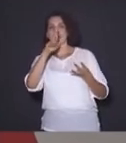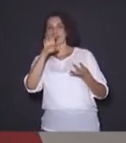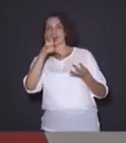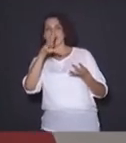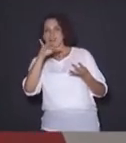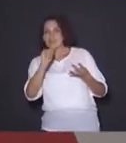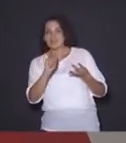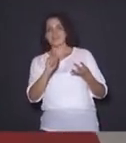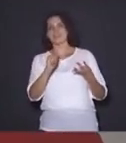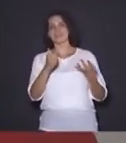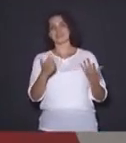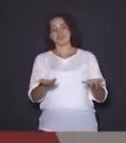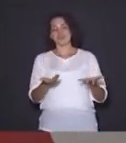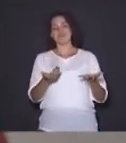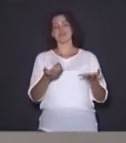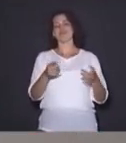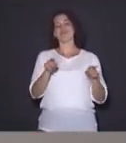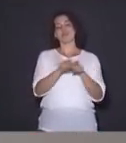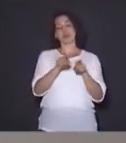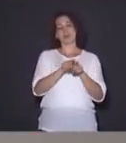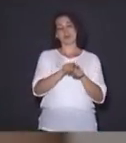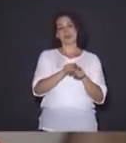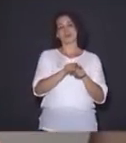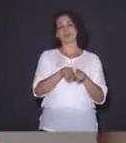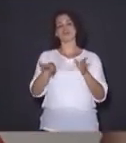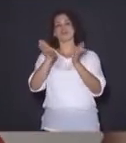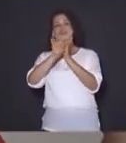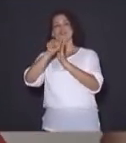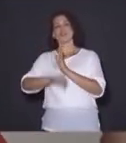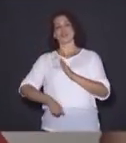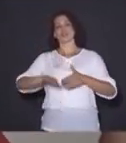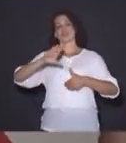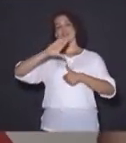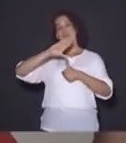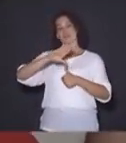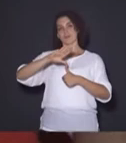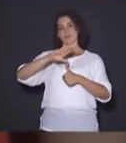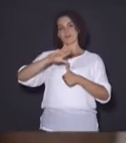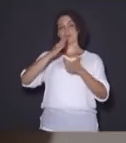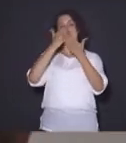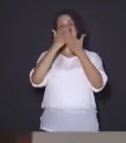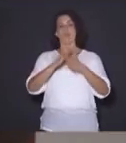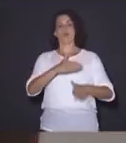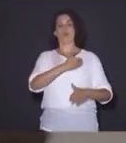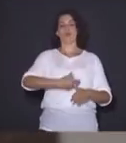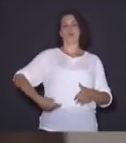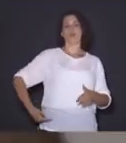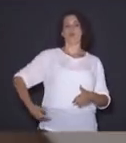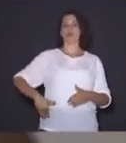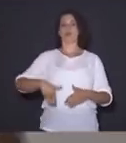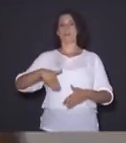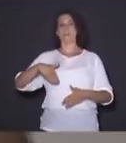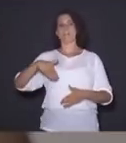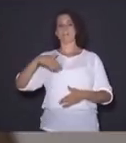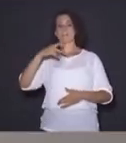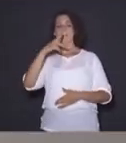latina derrubou vários governos do governo lugo no paraguai em honduras